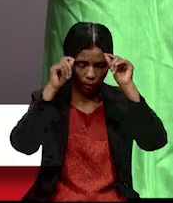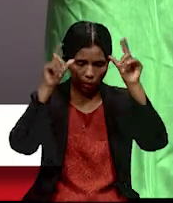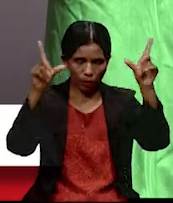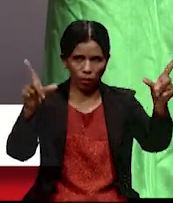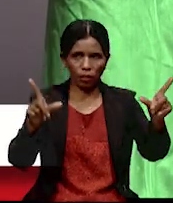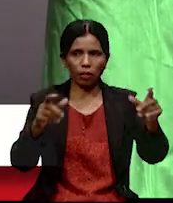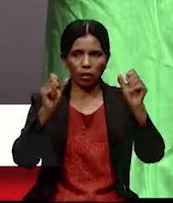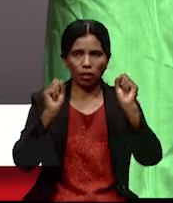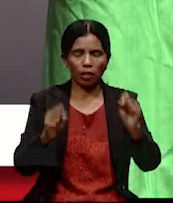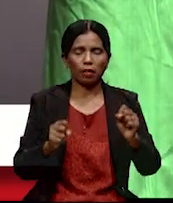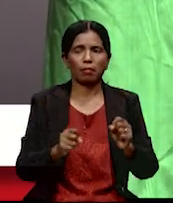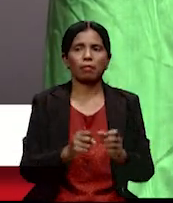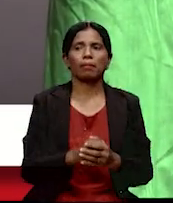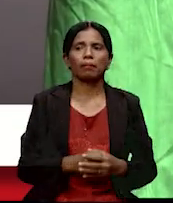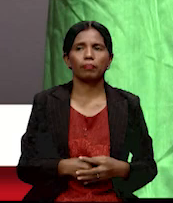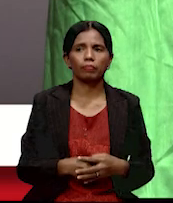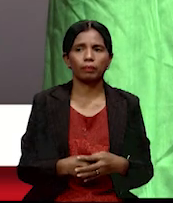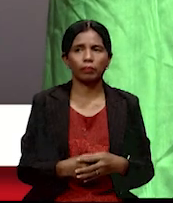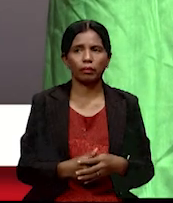mak linai.